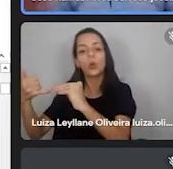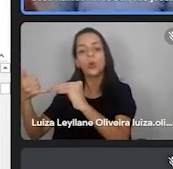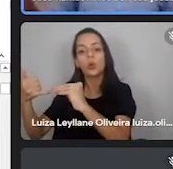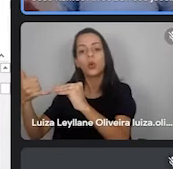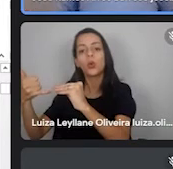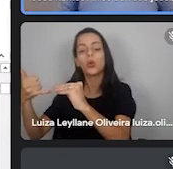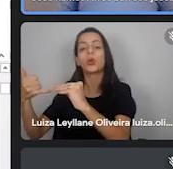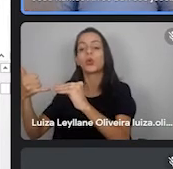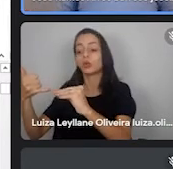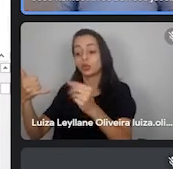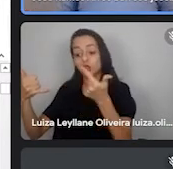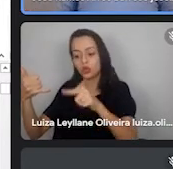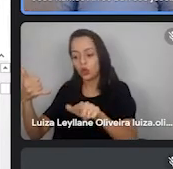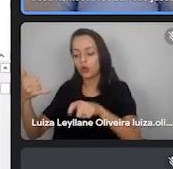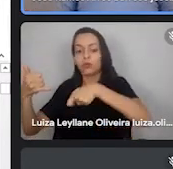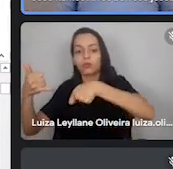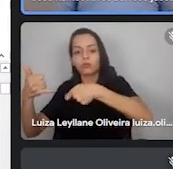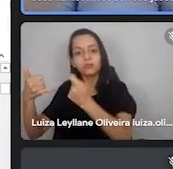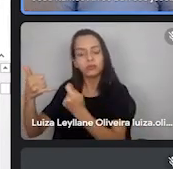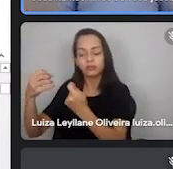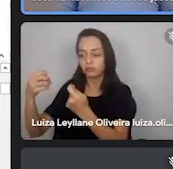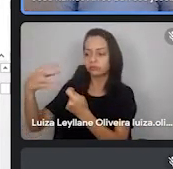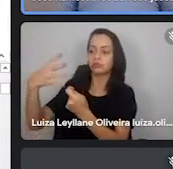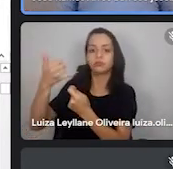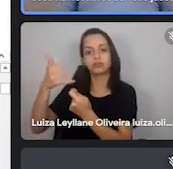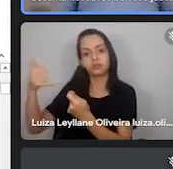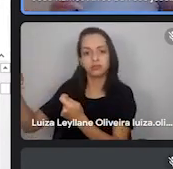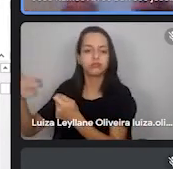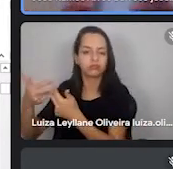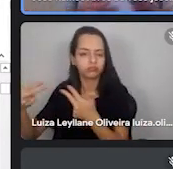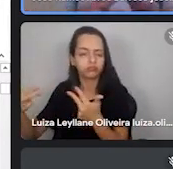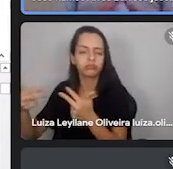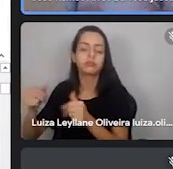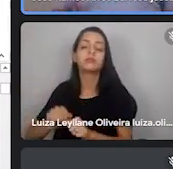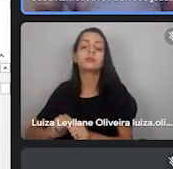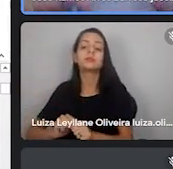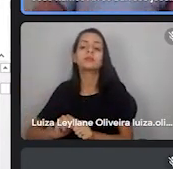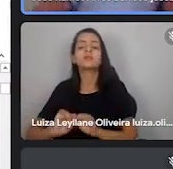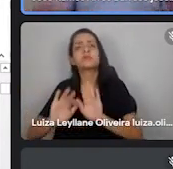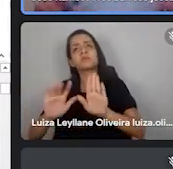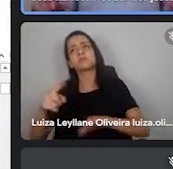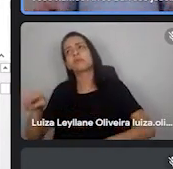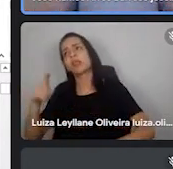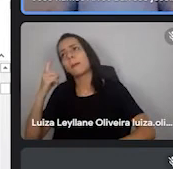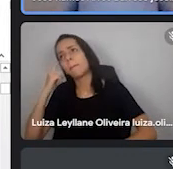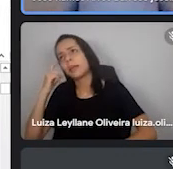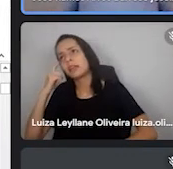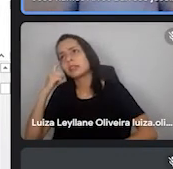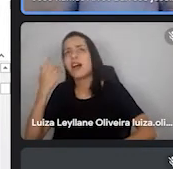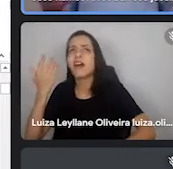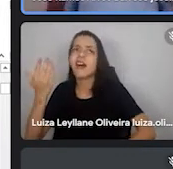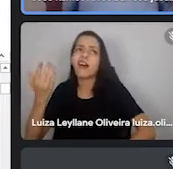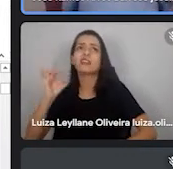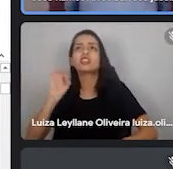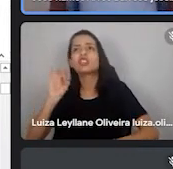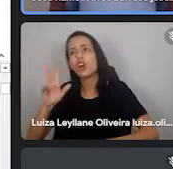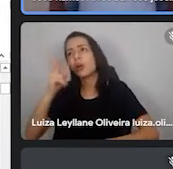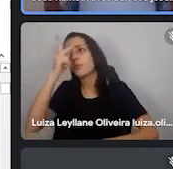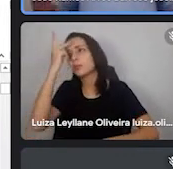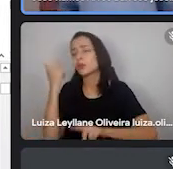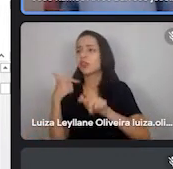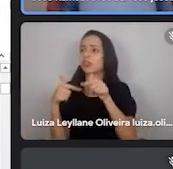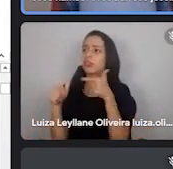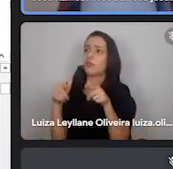Ah, mas esses serviços é só para quem trabalha em instalações elétricas, é só para